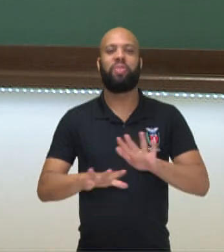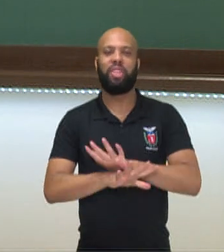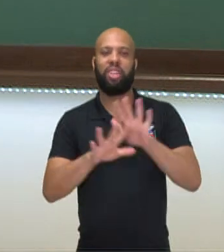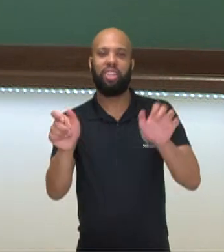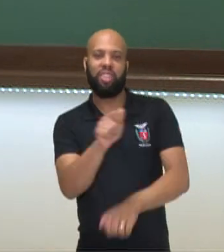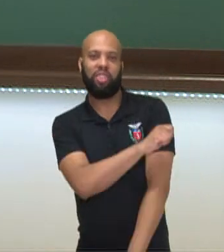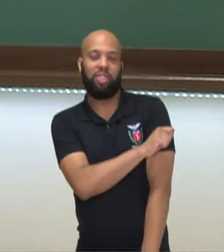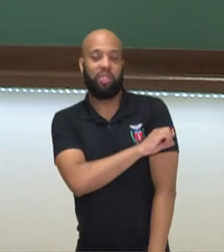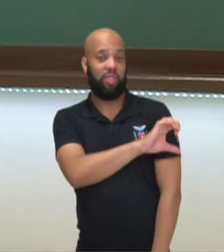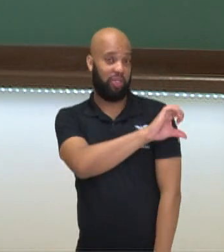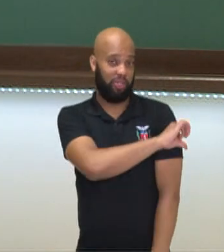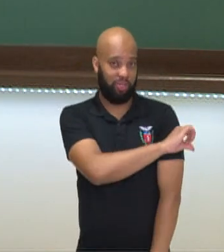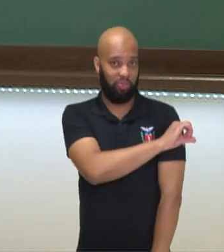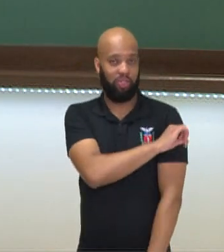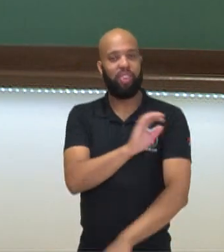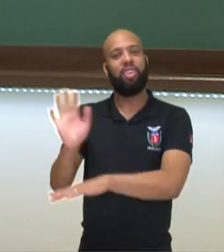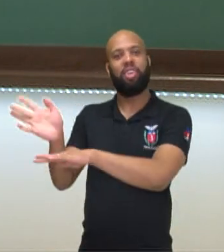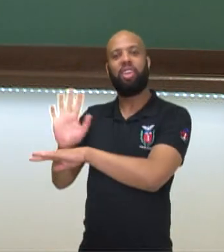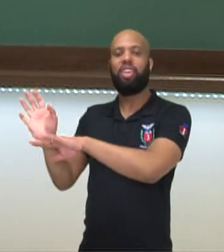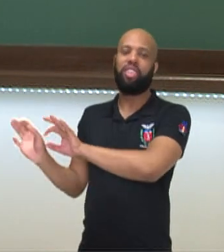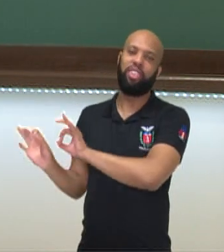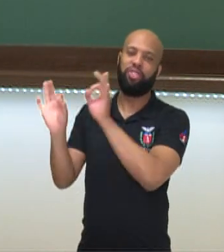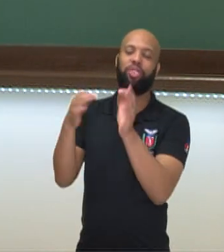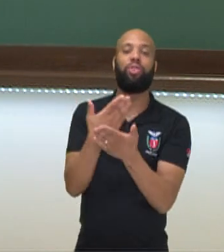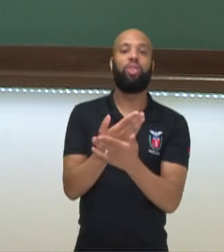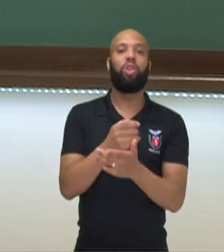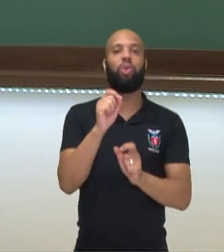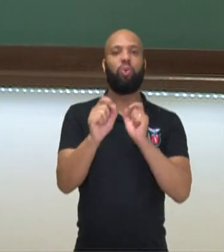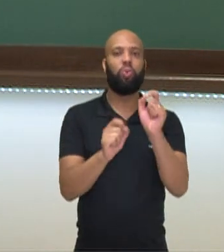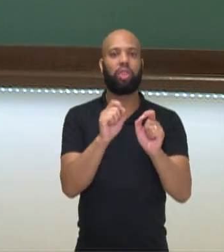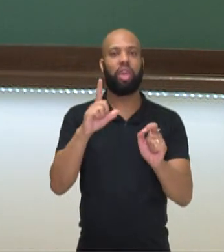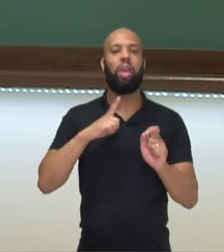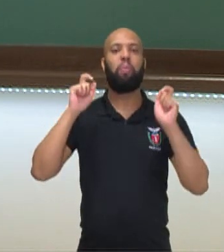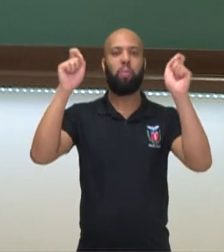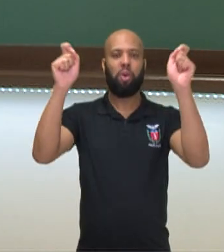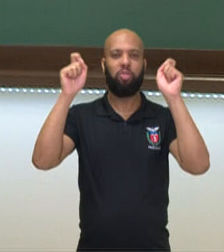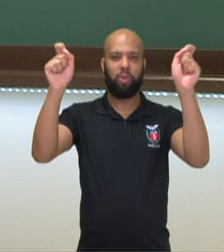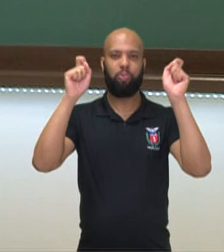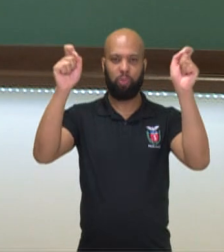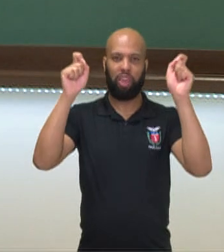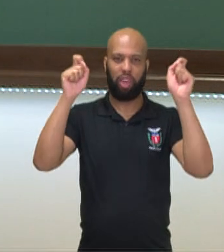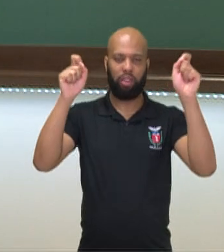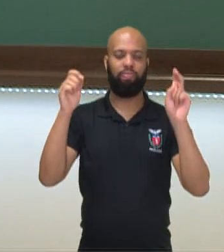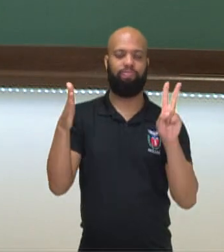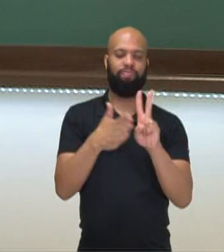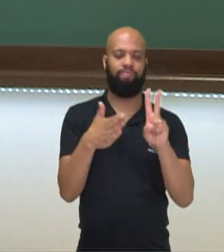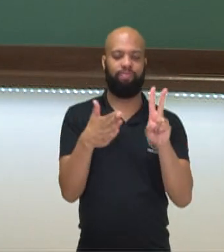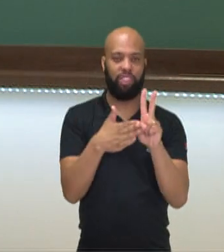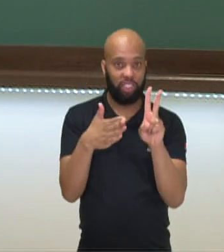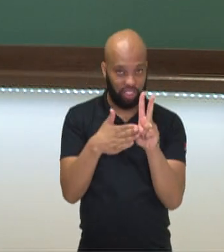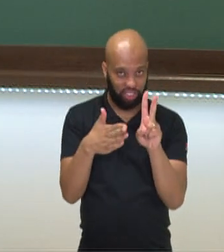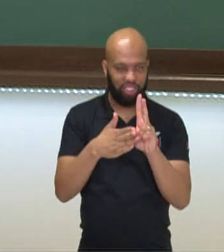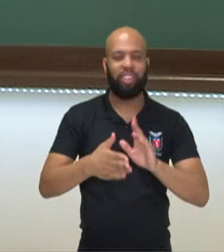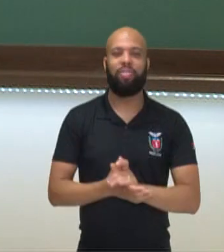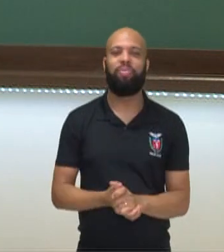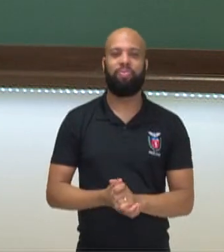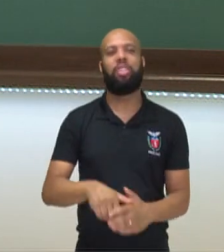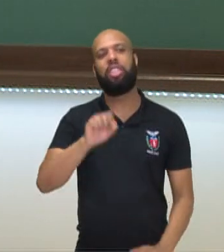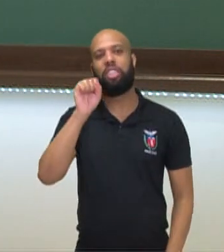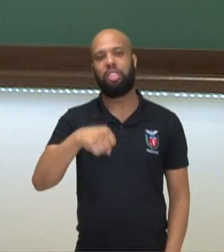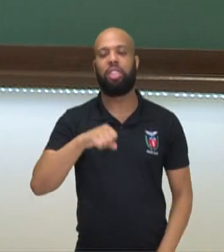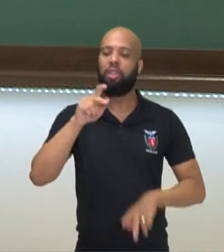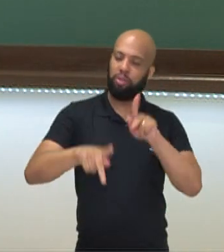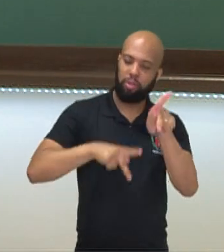Olá, estudantes do nono ano! Neste vídeo, vamos falar sobre movimento indígena. Sim,